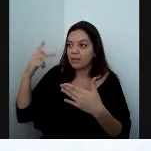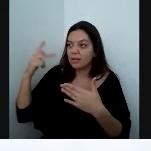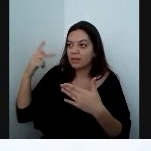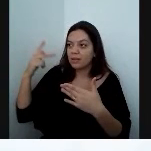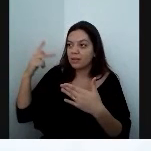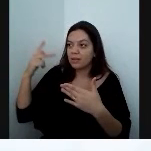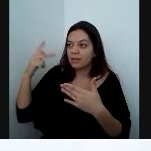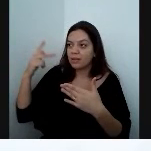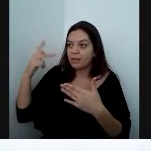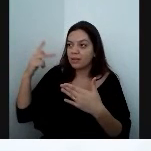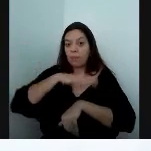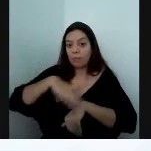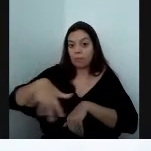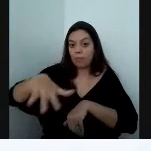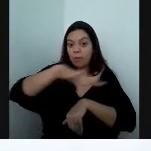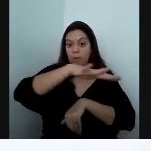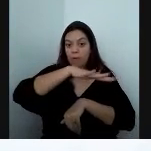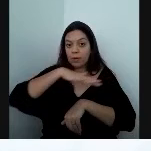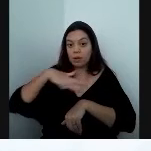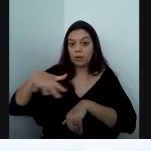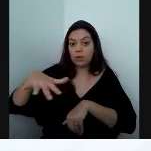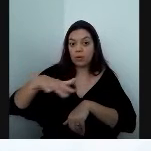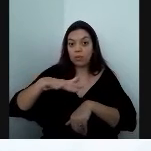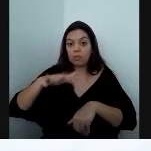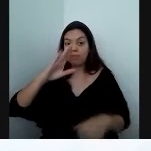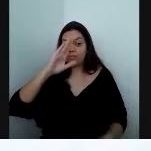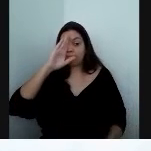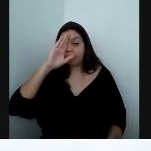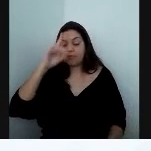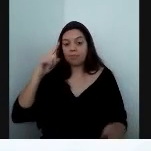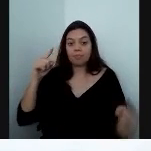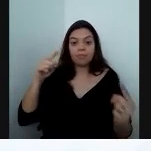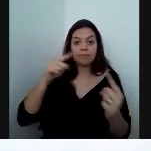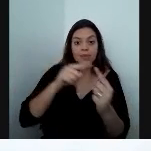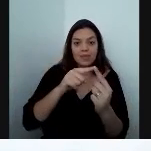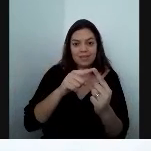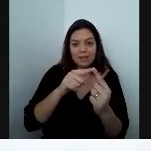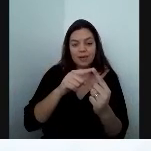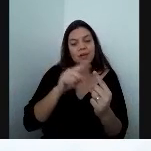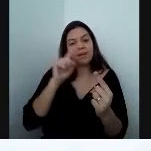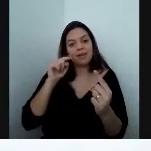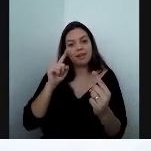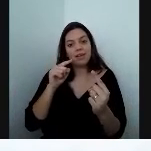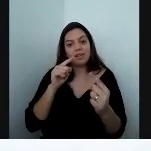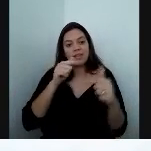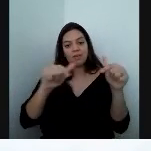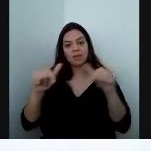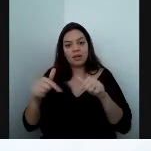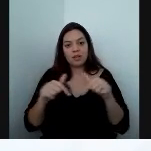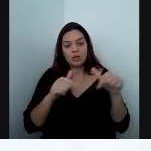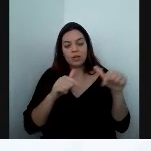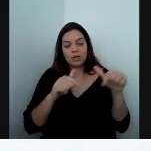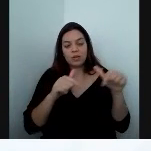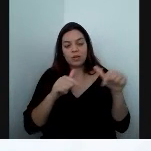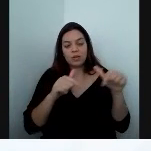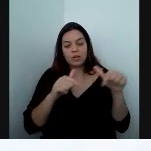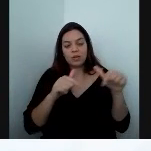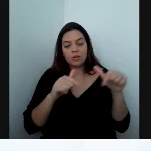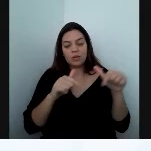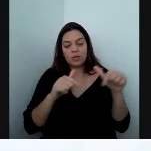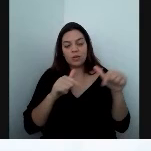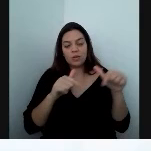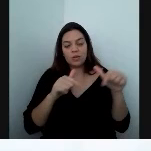trabalhadores de chão de fábrica, trabalhadores e trabalhadoras. A gente costuma falar aqui que nós buscamos o melhor da